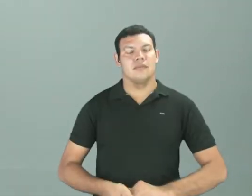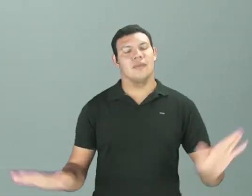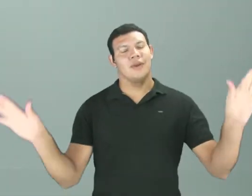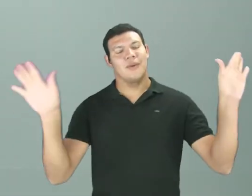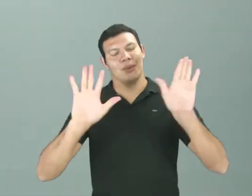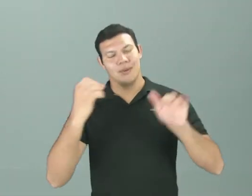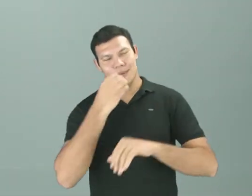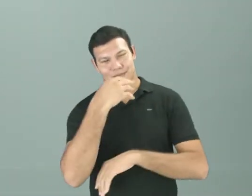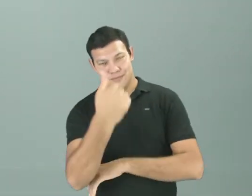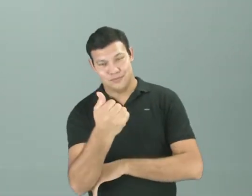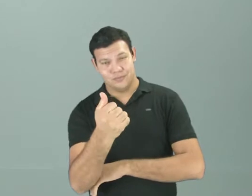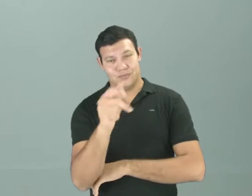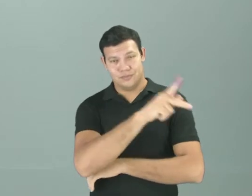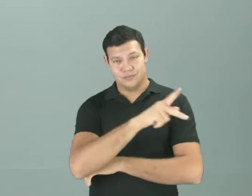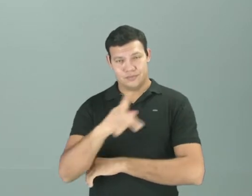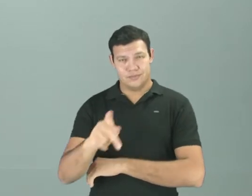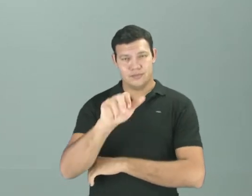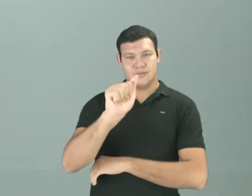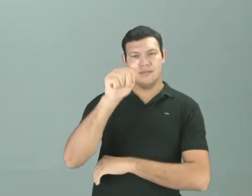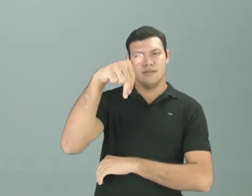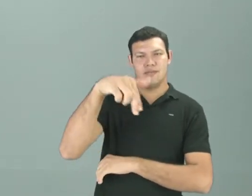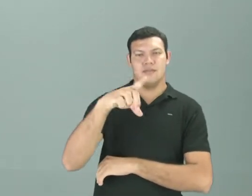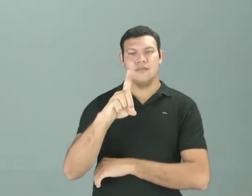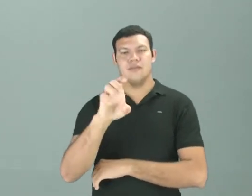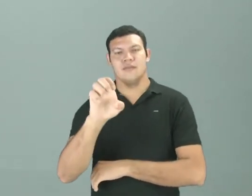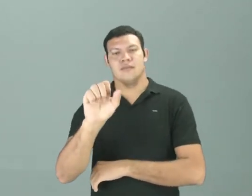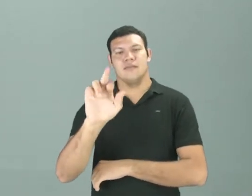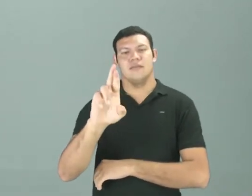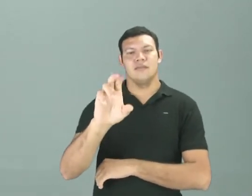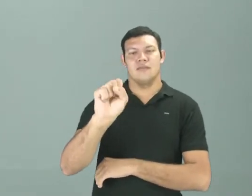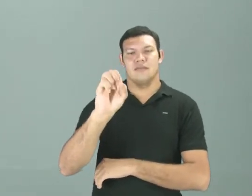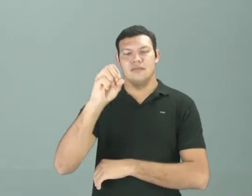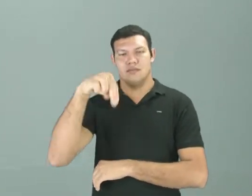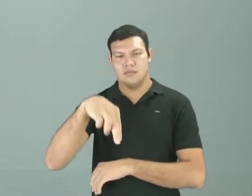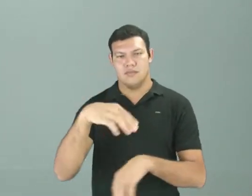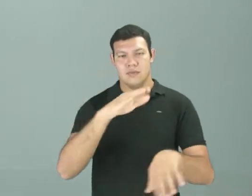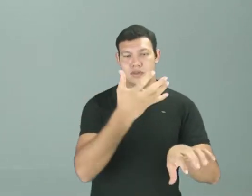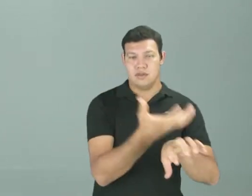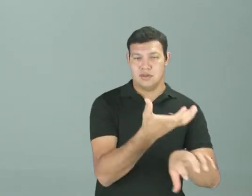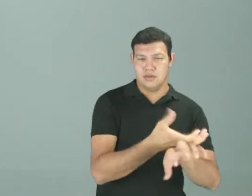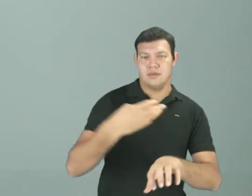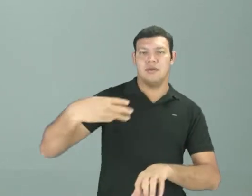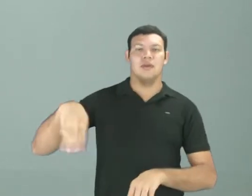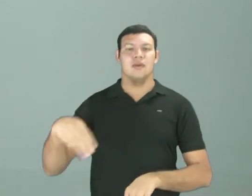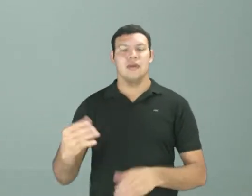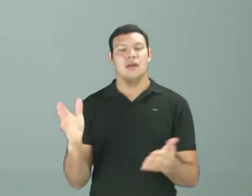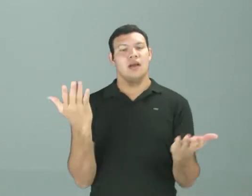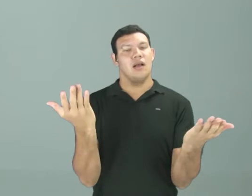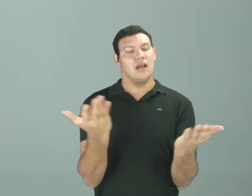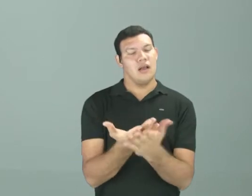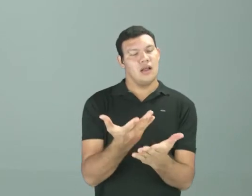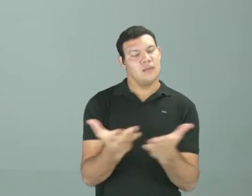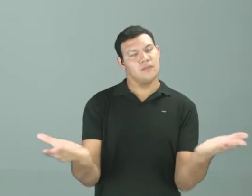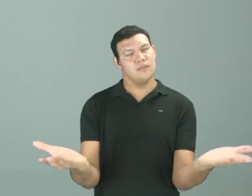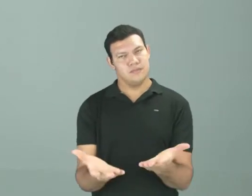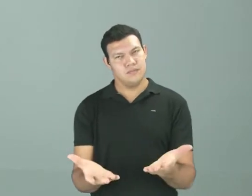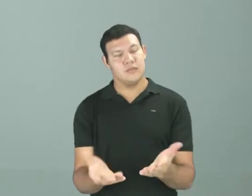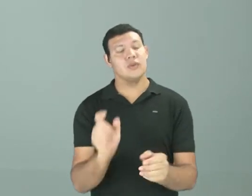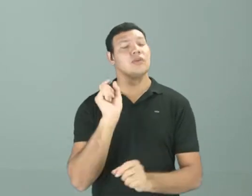Olá, tudo bem? Eu sou o professor Anderson Mello, sou professor de matemática e a nossa aula de hoje é sobre variação de